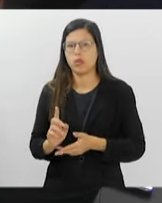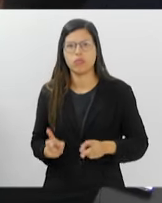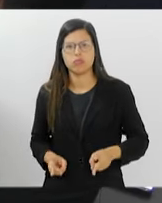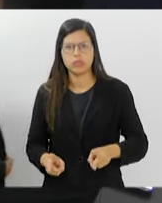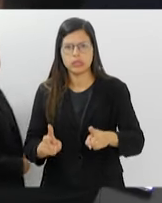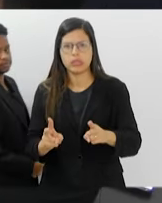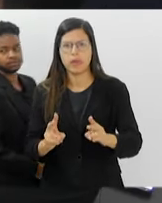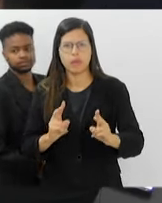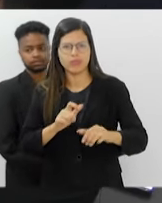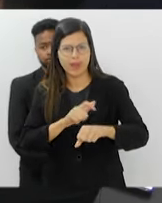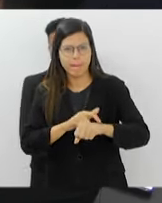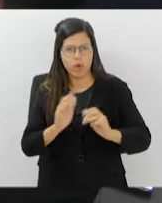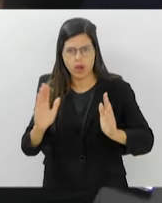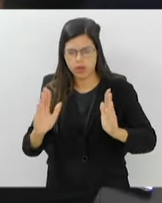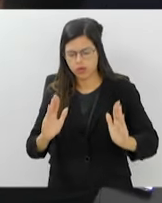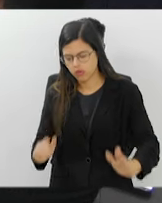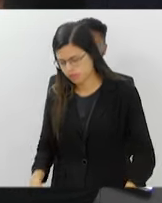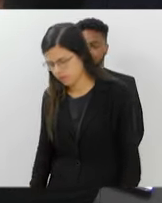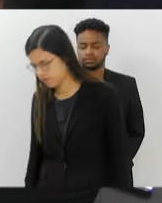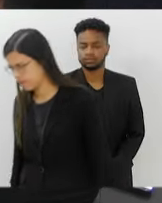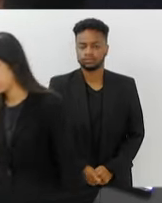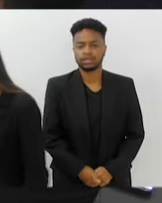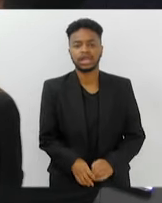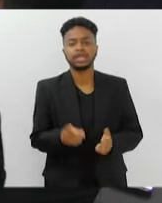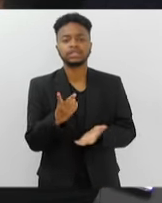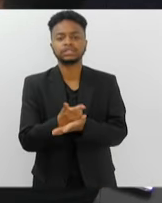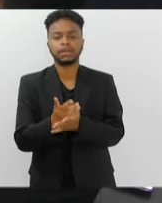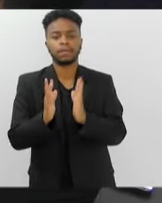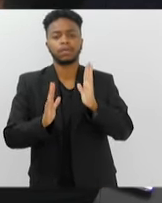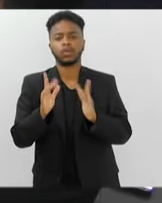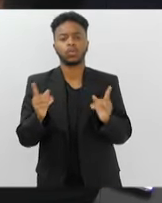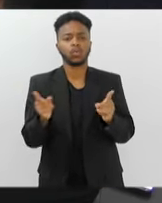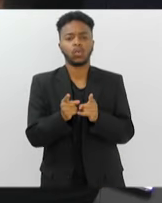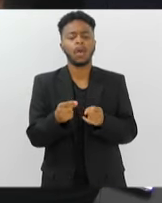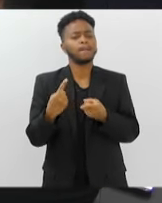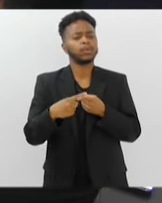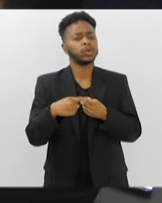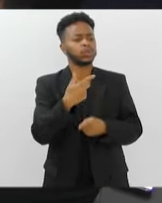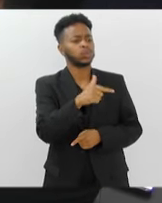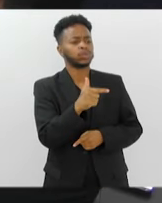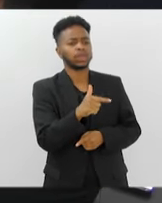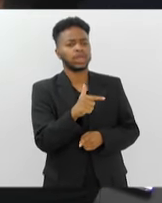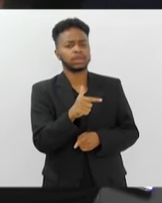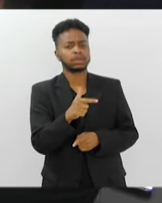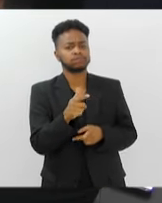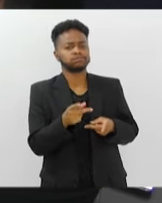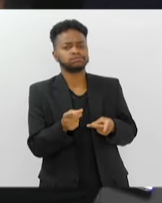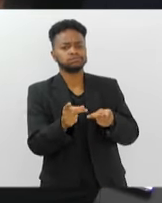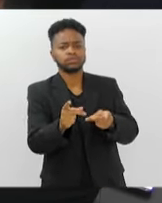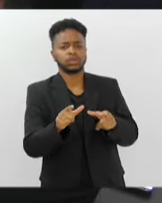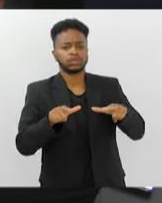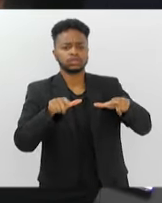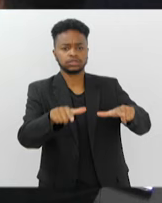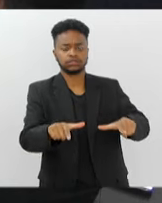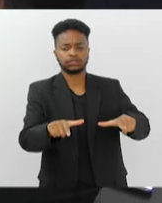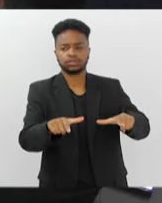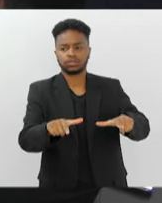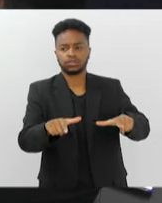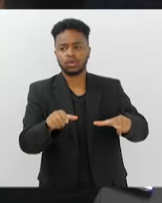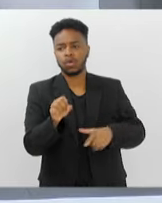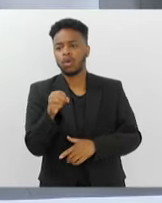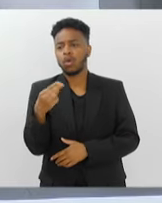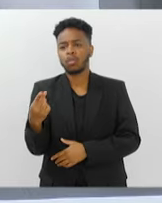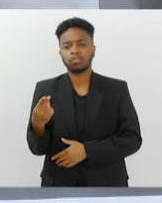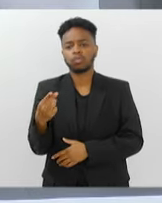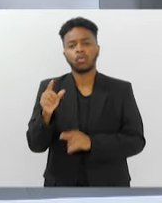provisório um provisório tá Por que que nunca teve um Um certificado definitivo qual quais